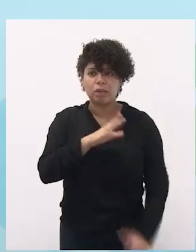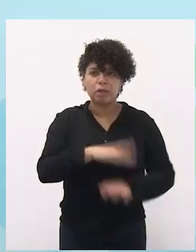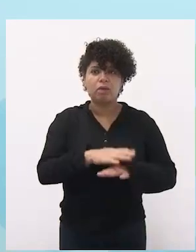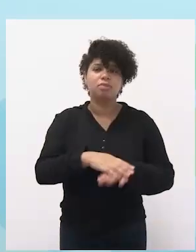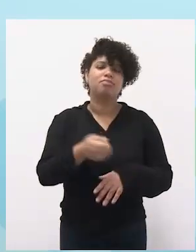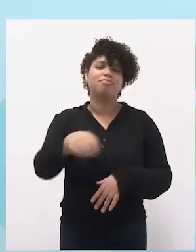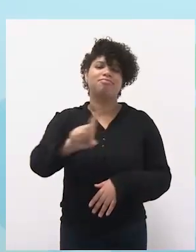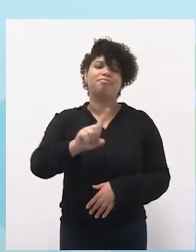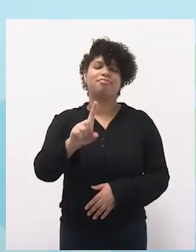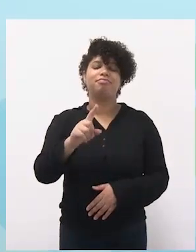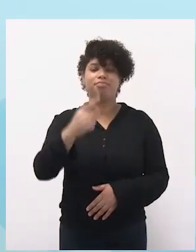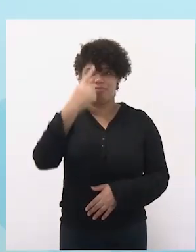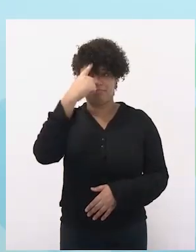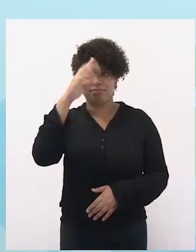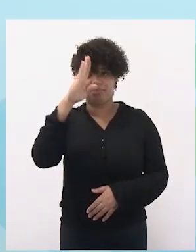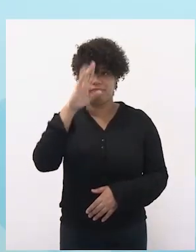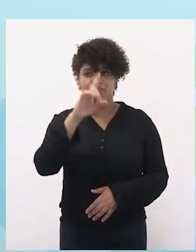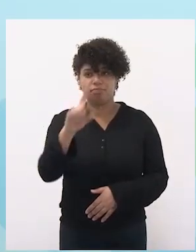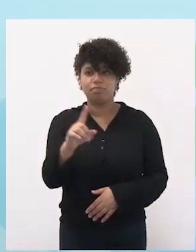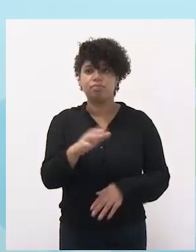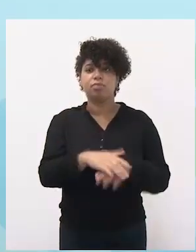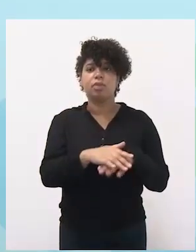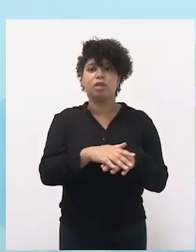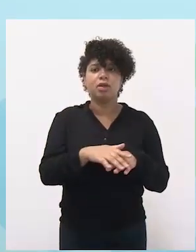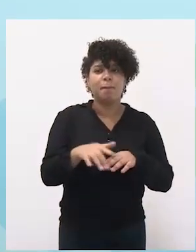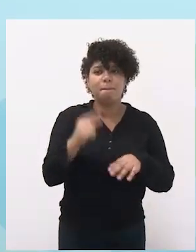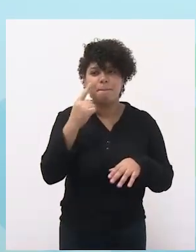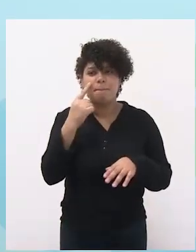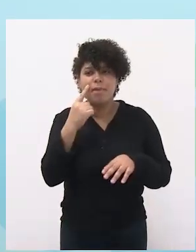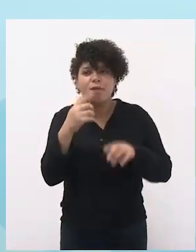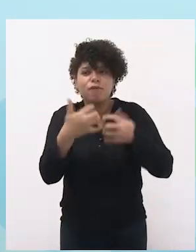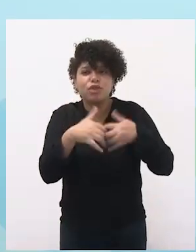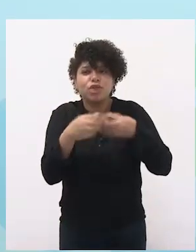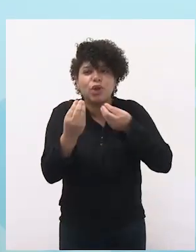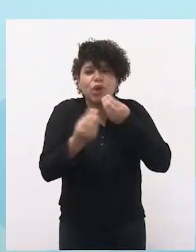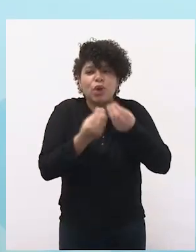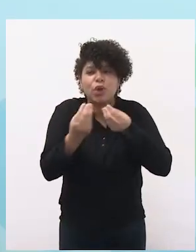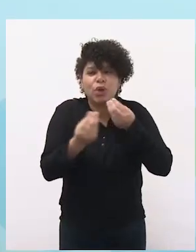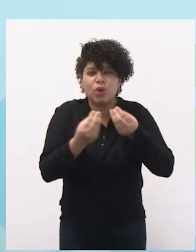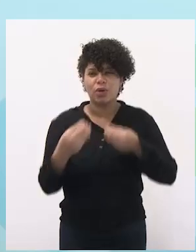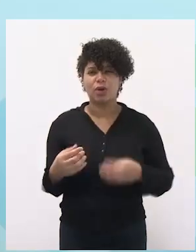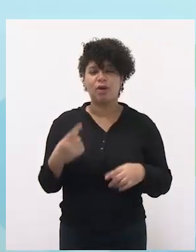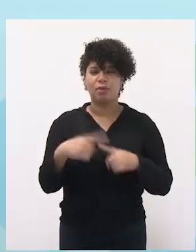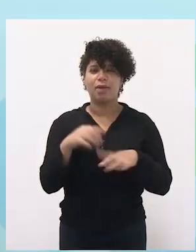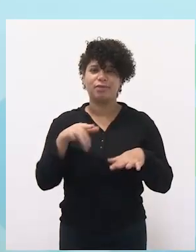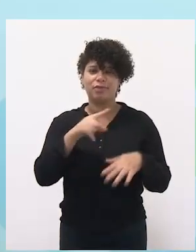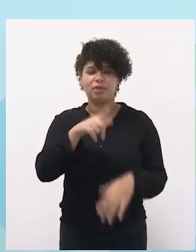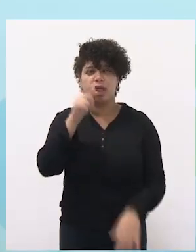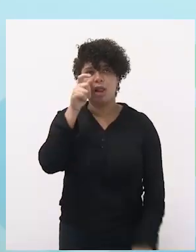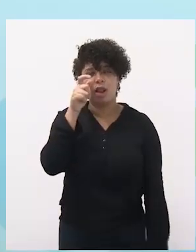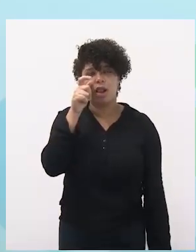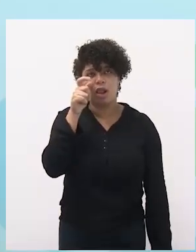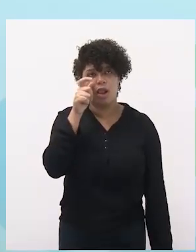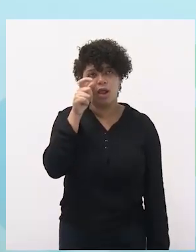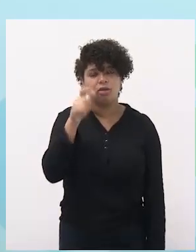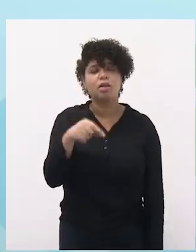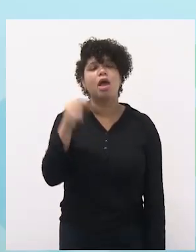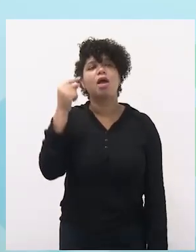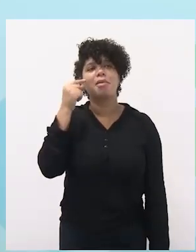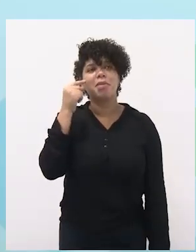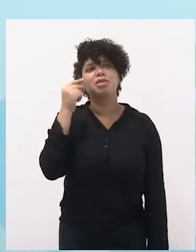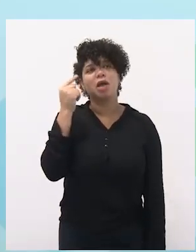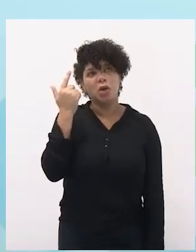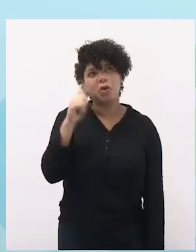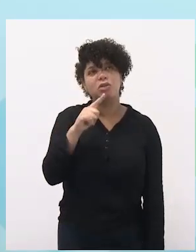vocês mexam na ferramenta, explorem bastante a ferramenta, porque às vezes vocês assistindo, vocês têm uma ideia, e quando